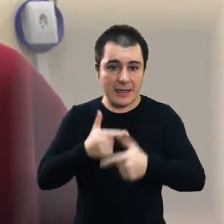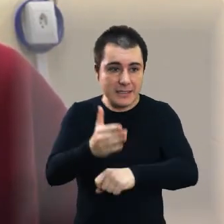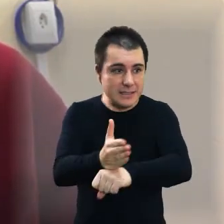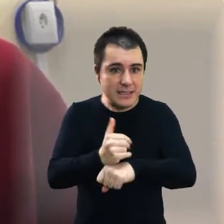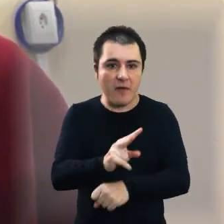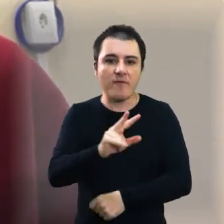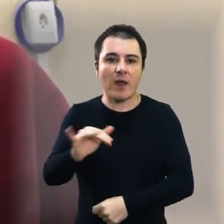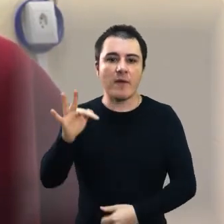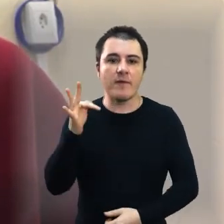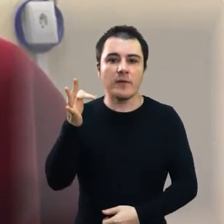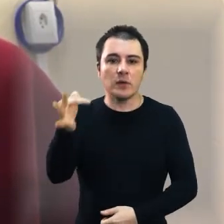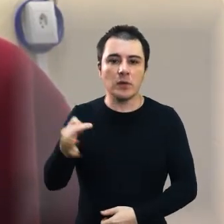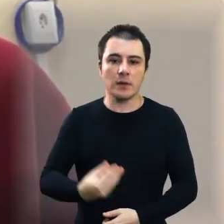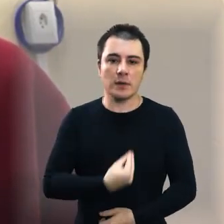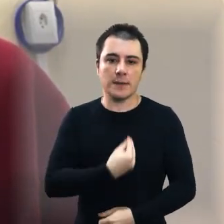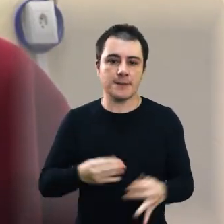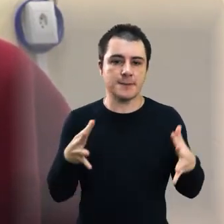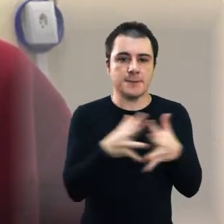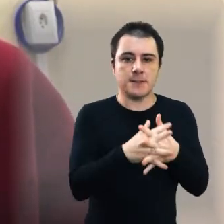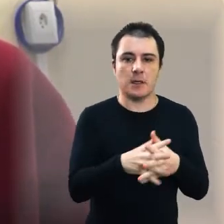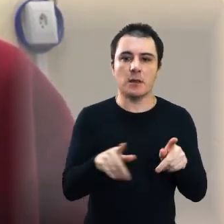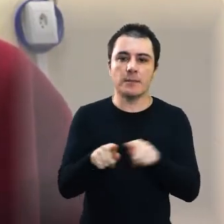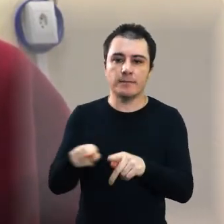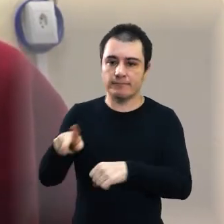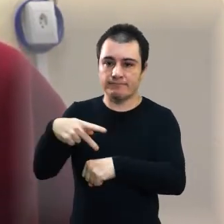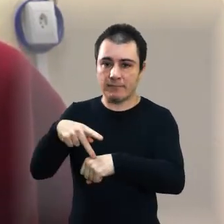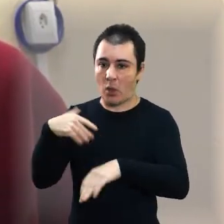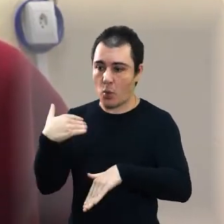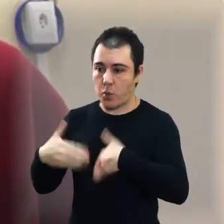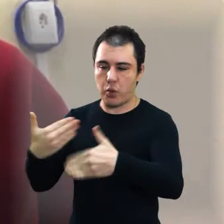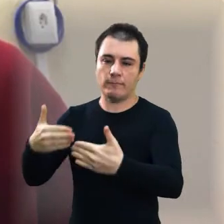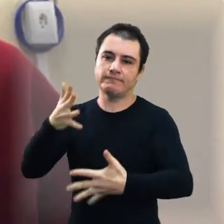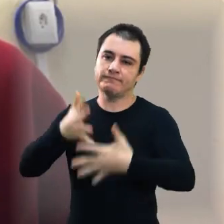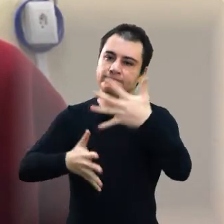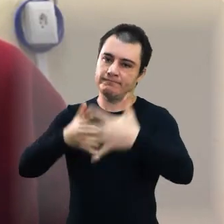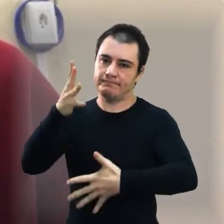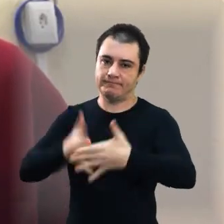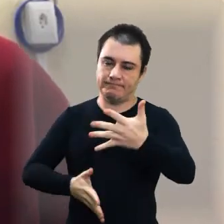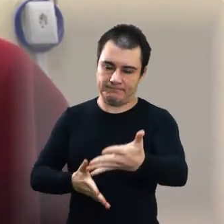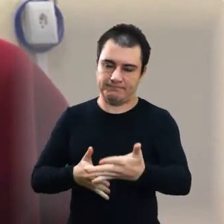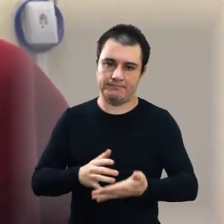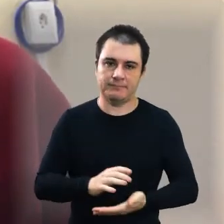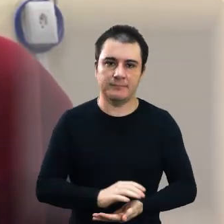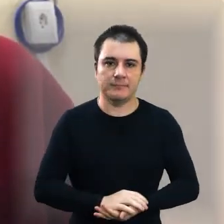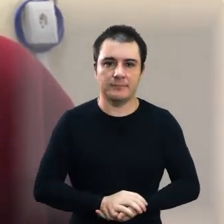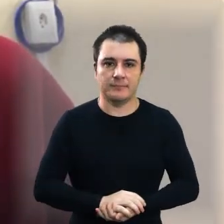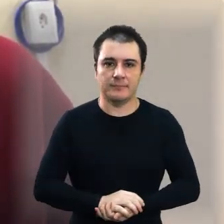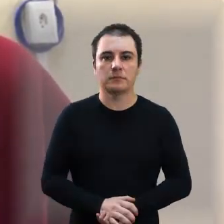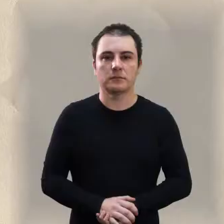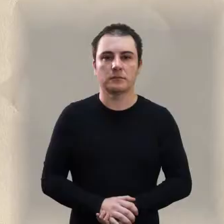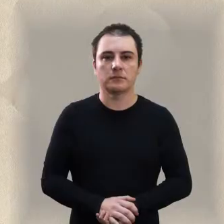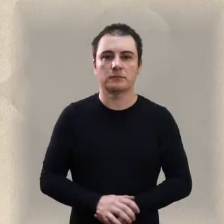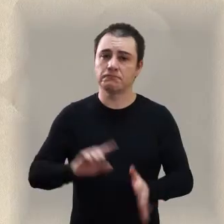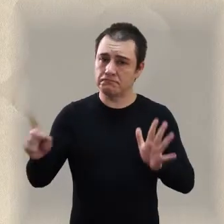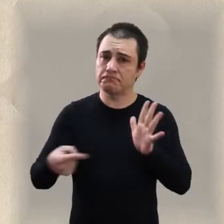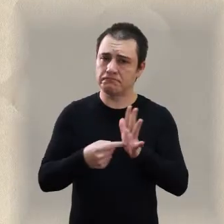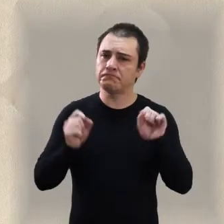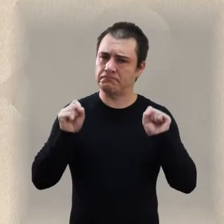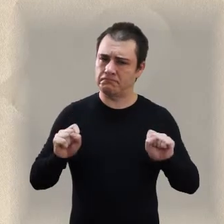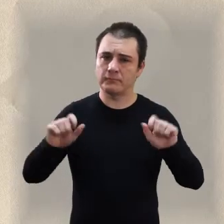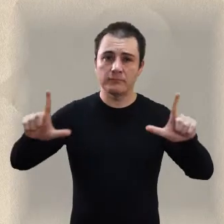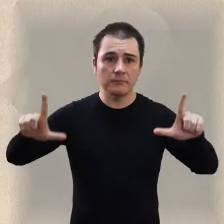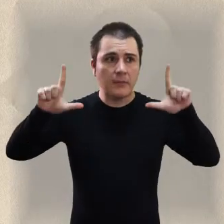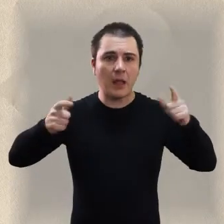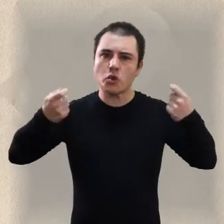Além de negar o futuro digno para as crianças, o trabalho infantil compromete o desenvolvimento da nação. A denúncia